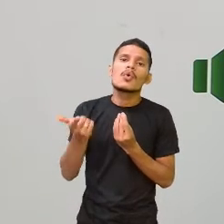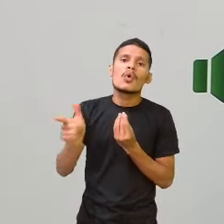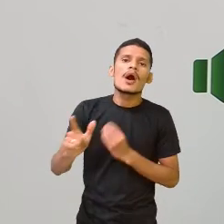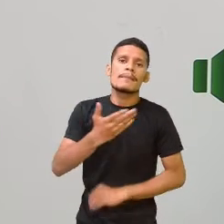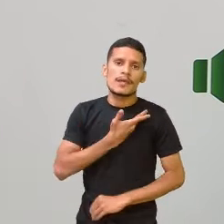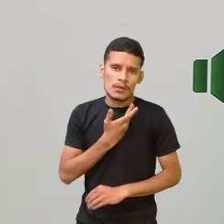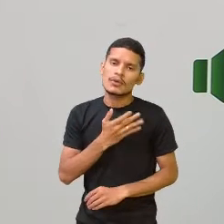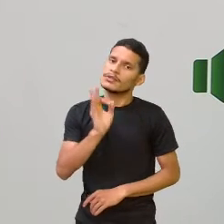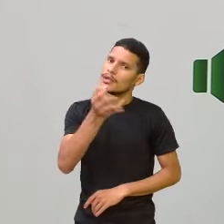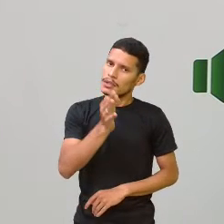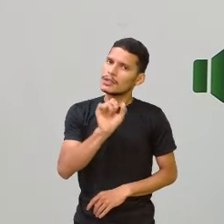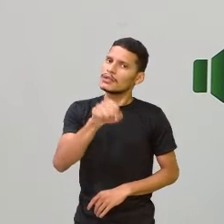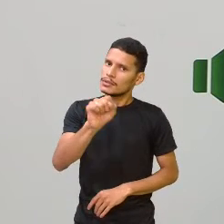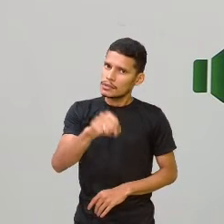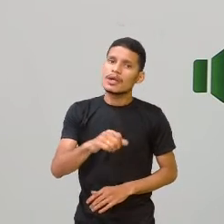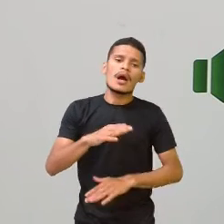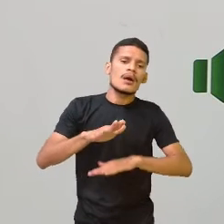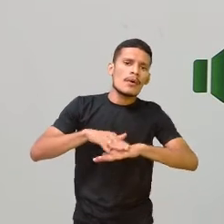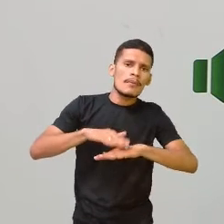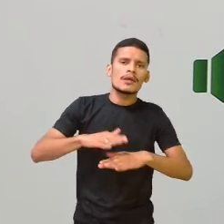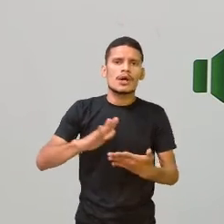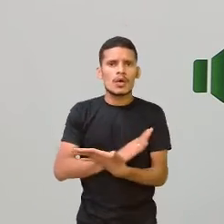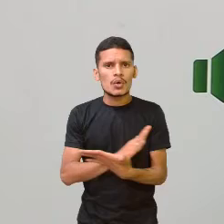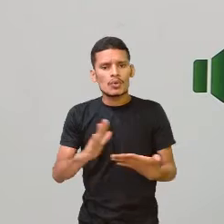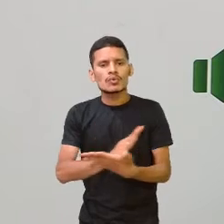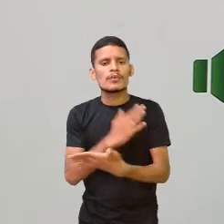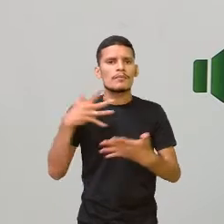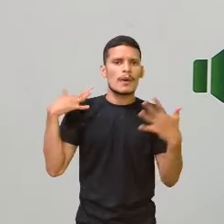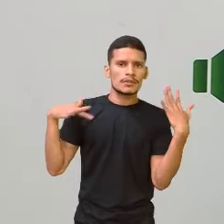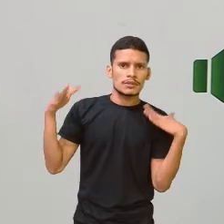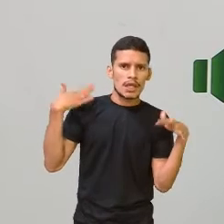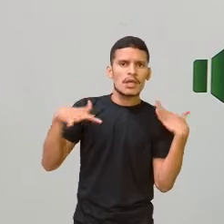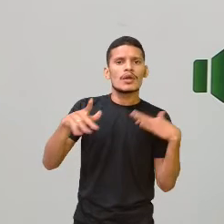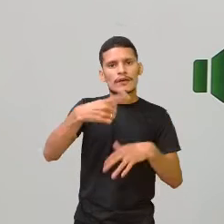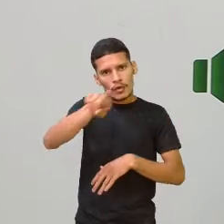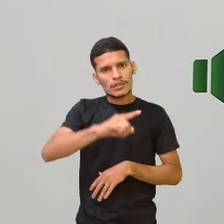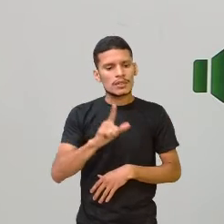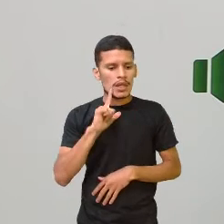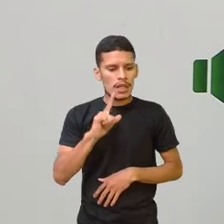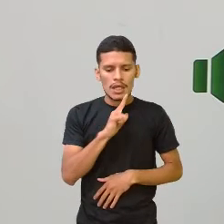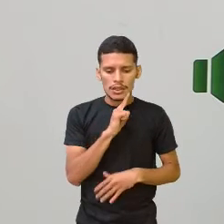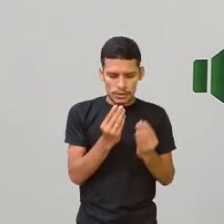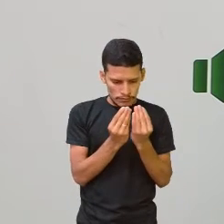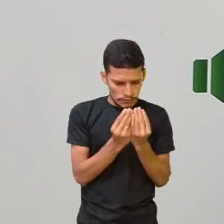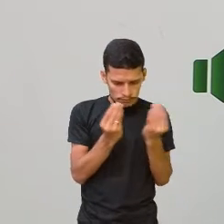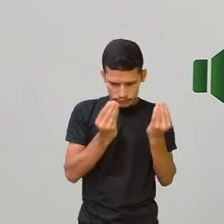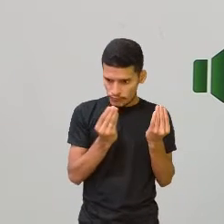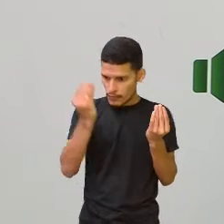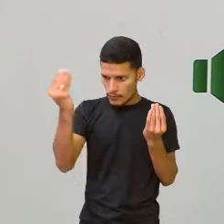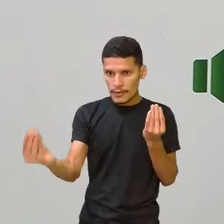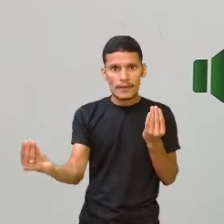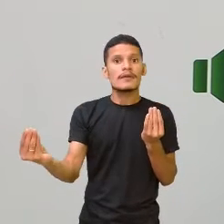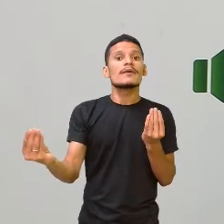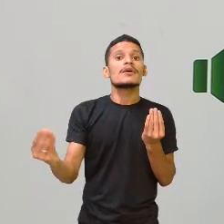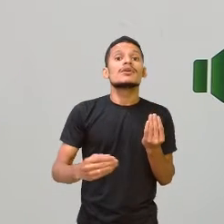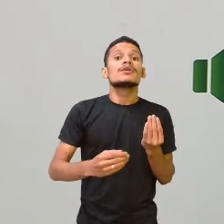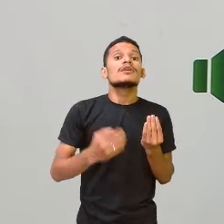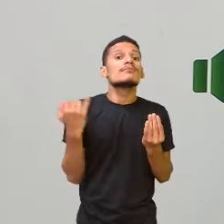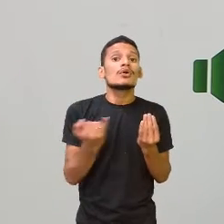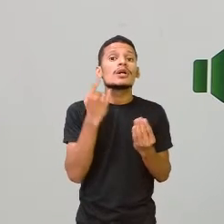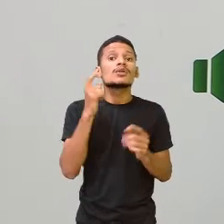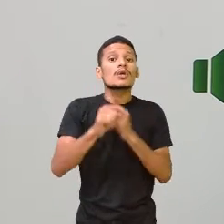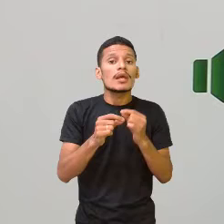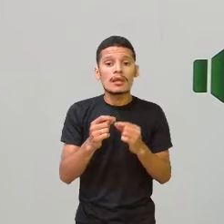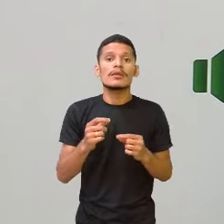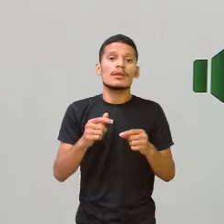né? Em algum momento, em algum passeio, você já precisou dividir o seu lanche. O mais justo é você dividir em